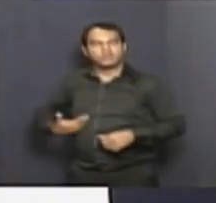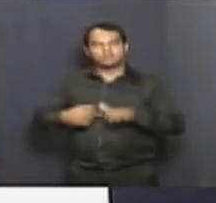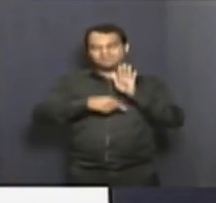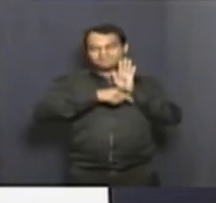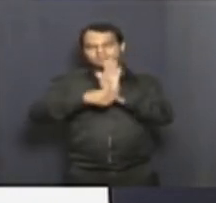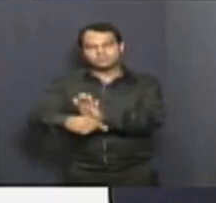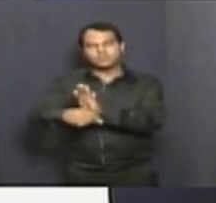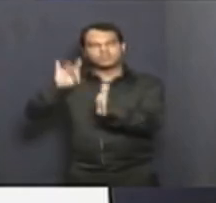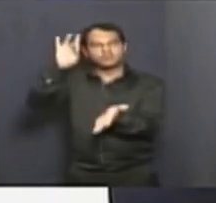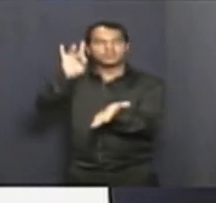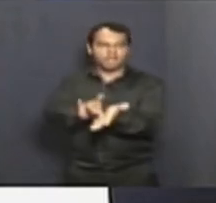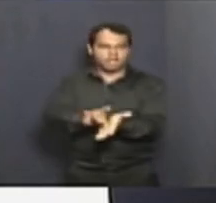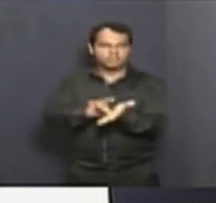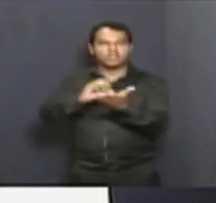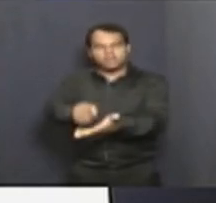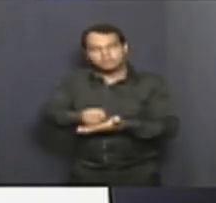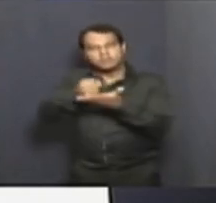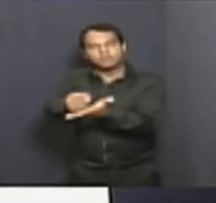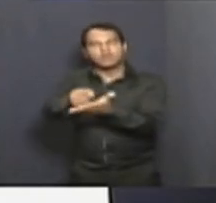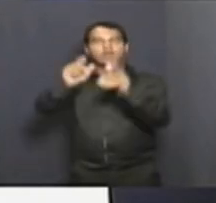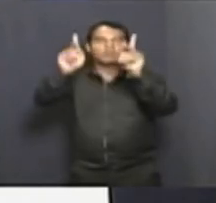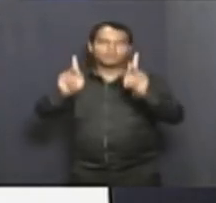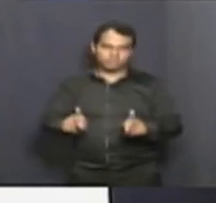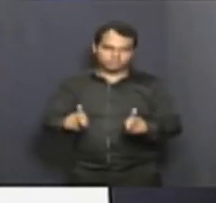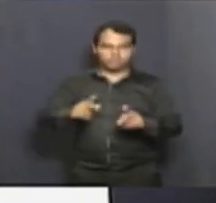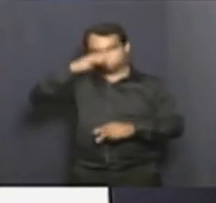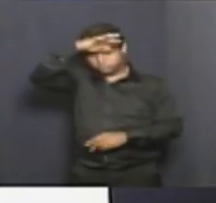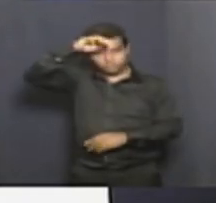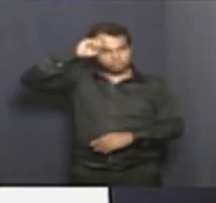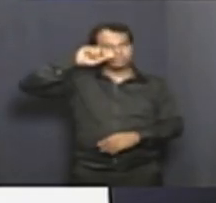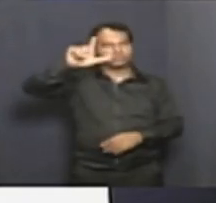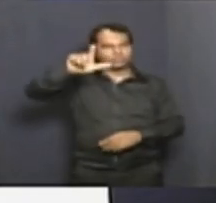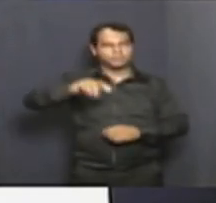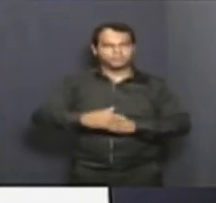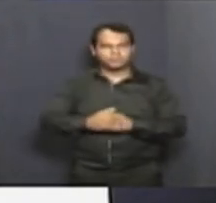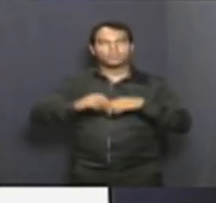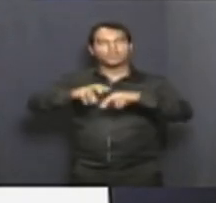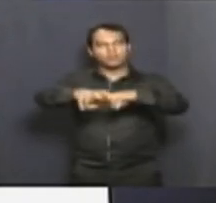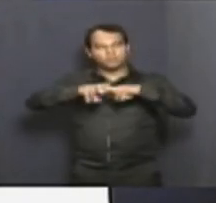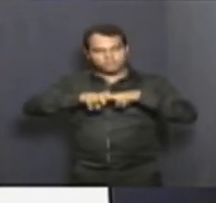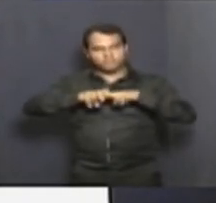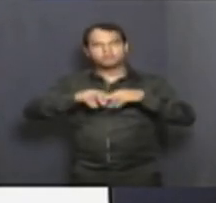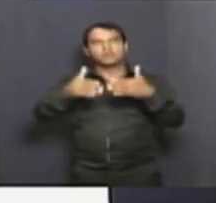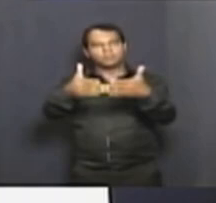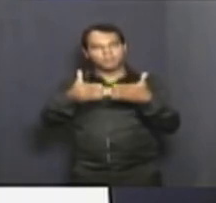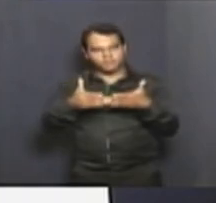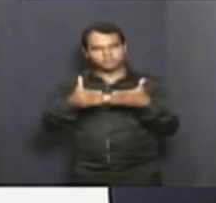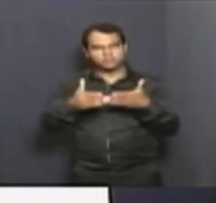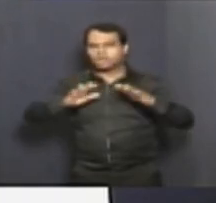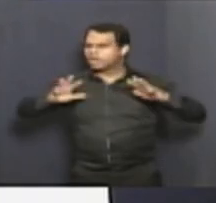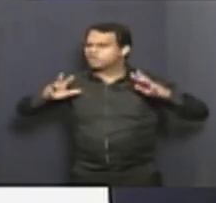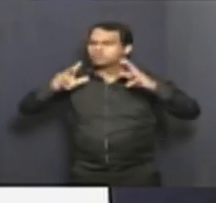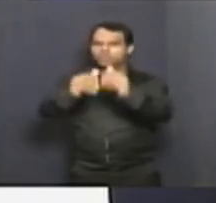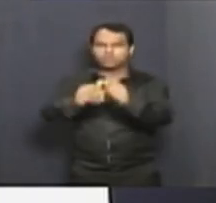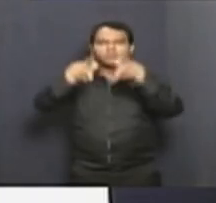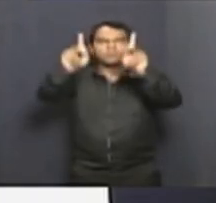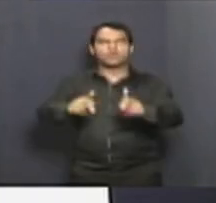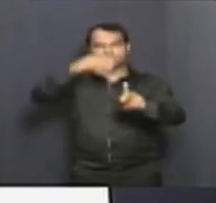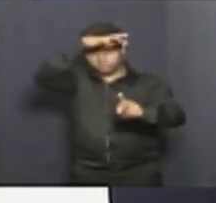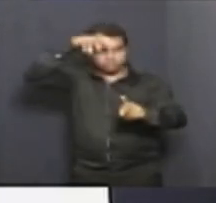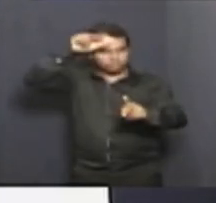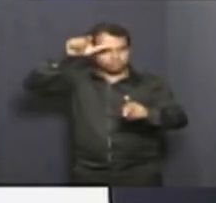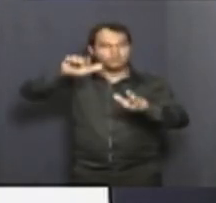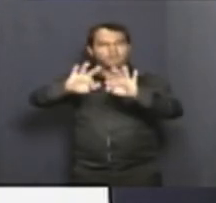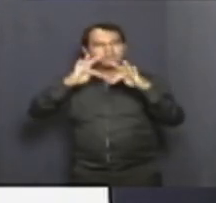efetivo em favor da população de mato grosso do sul por isso peço a todos os sul mato grossenses que a